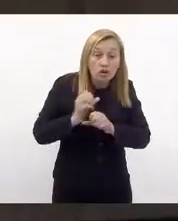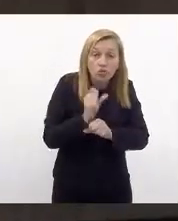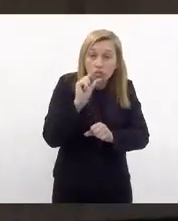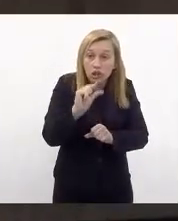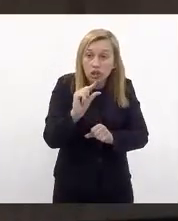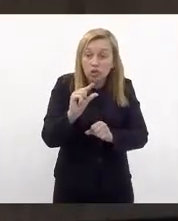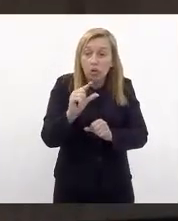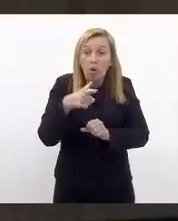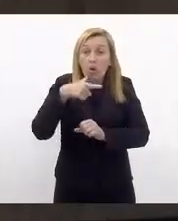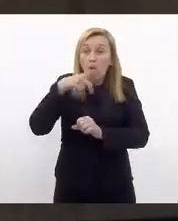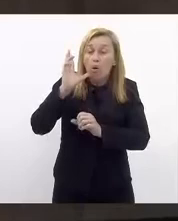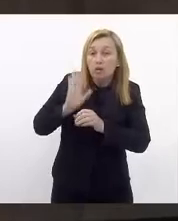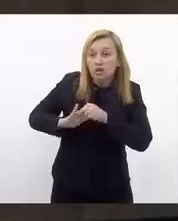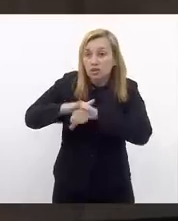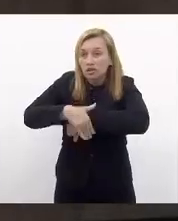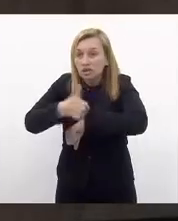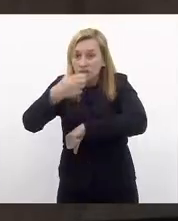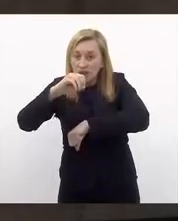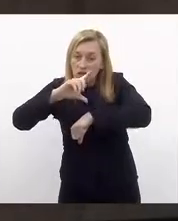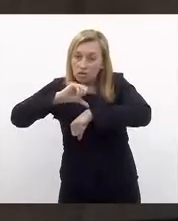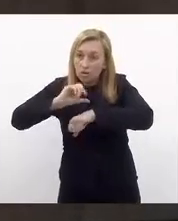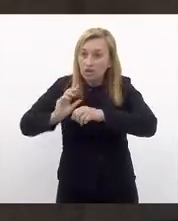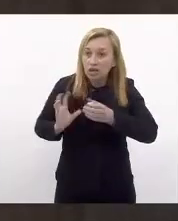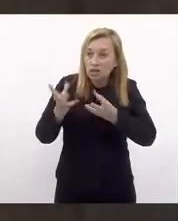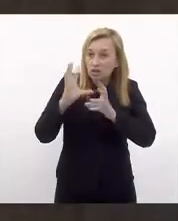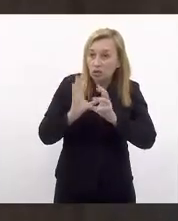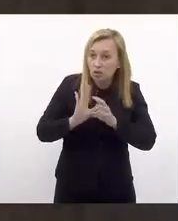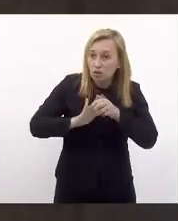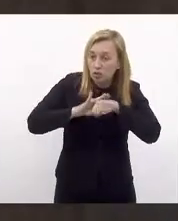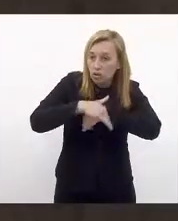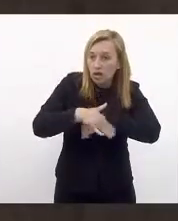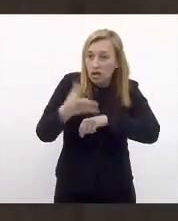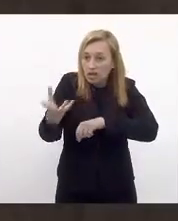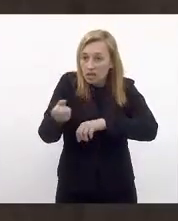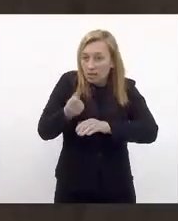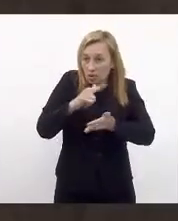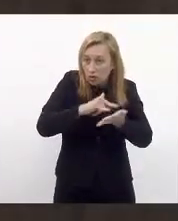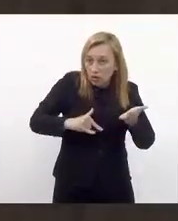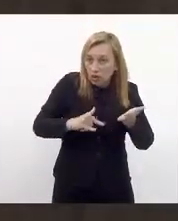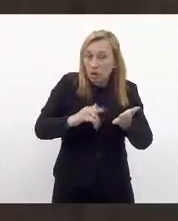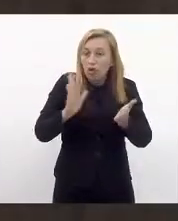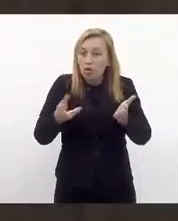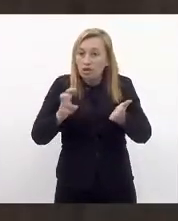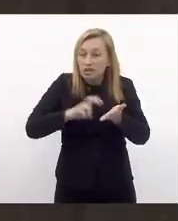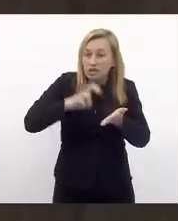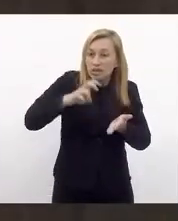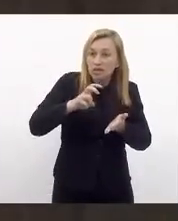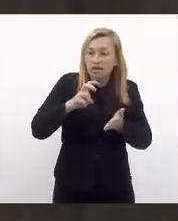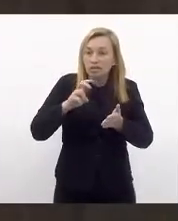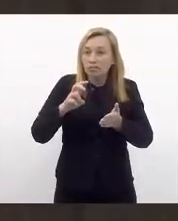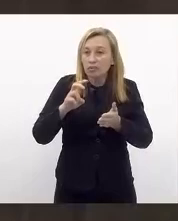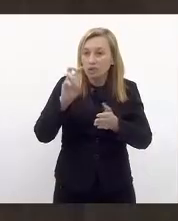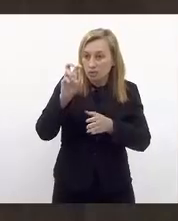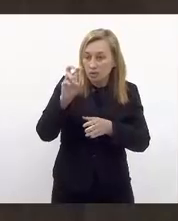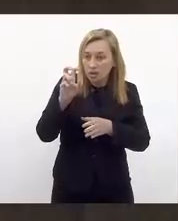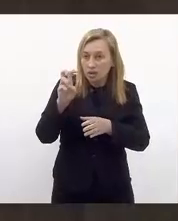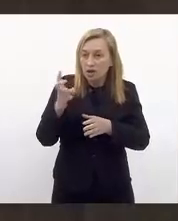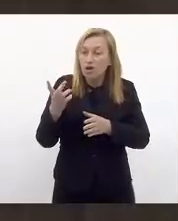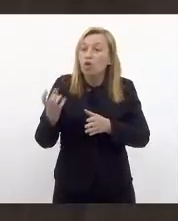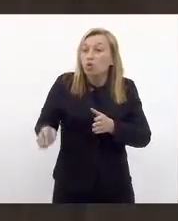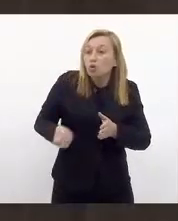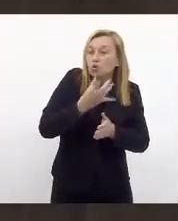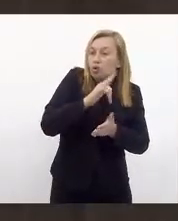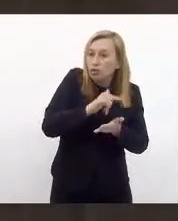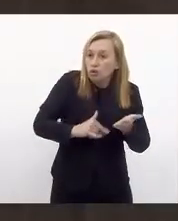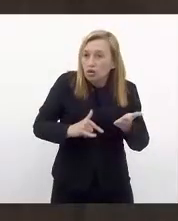ontem à noite as 10 horas da noite mas Recebemos um documento hoje as 5 horas da manhã você colou um novo documento nós